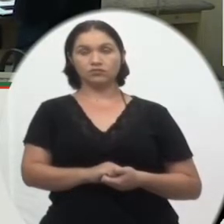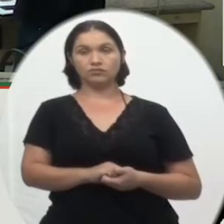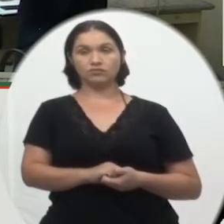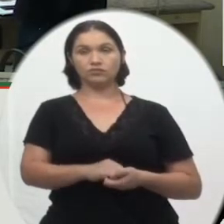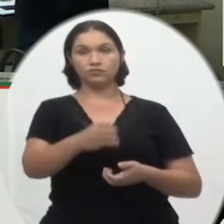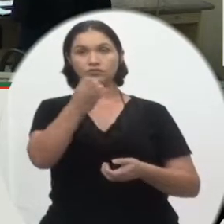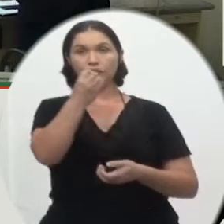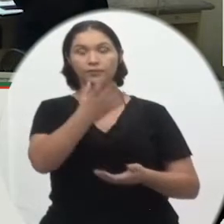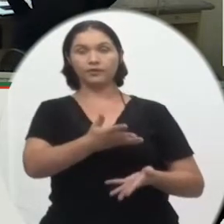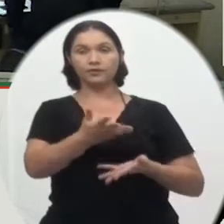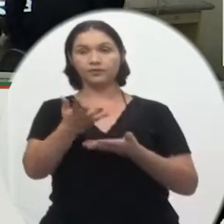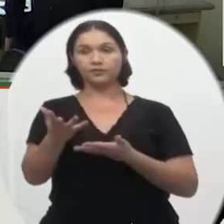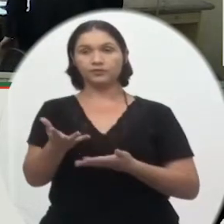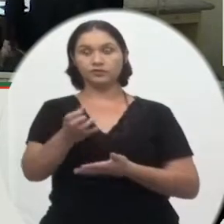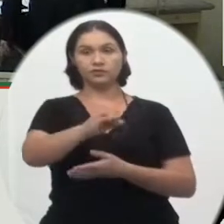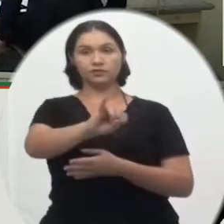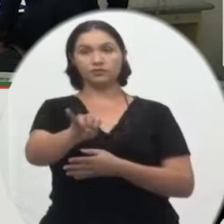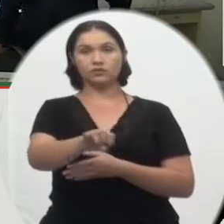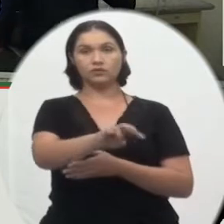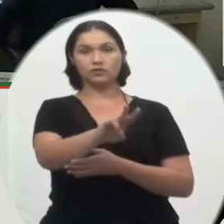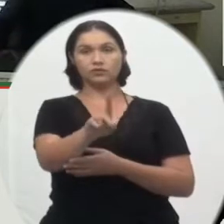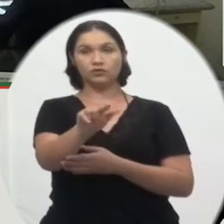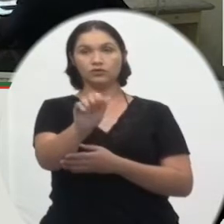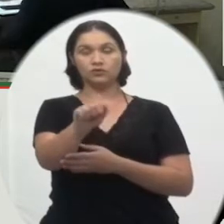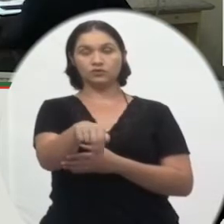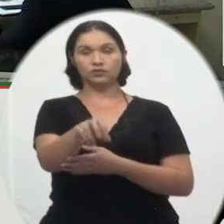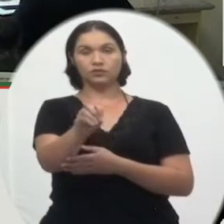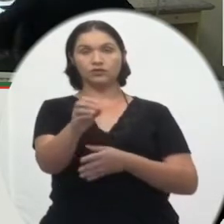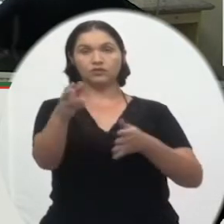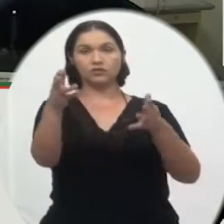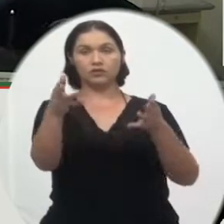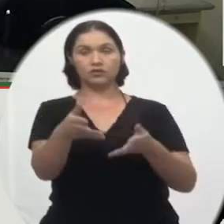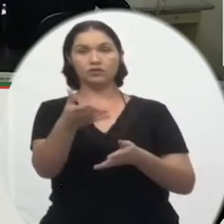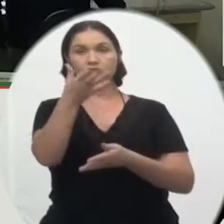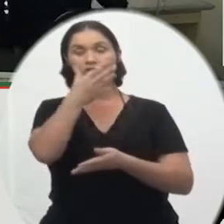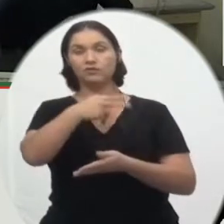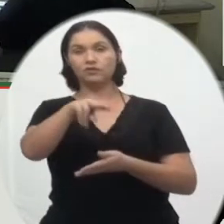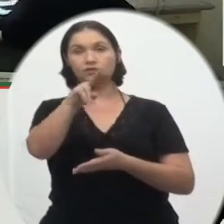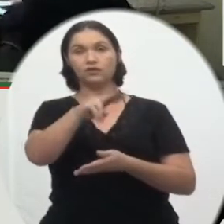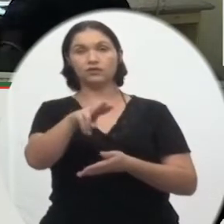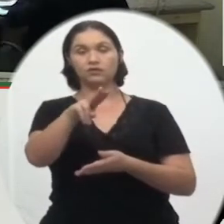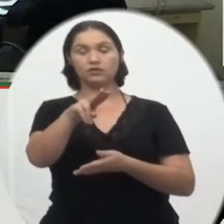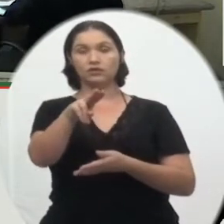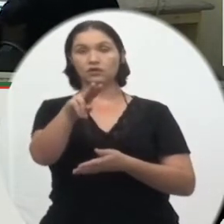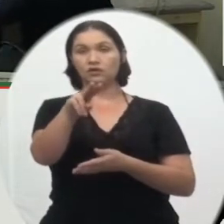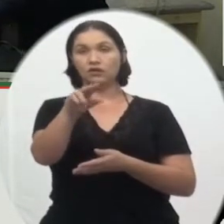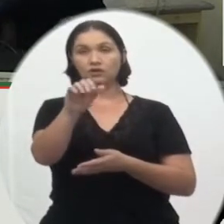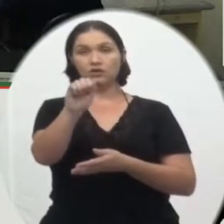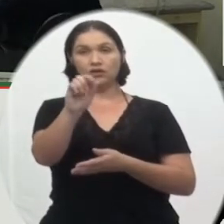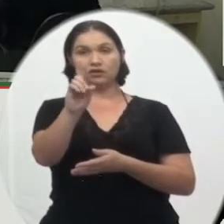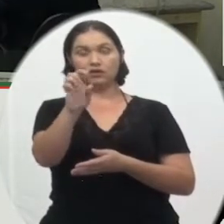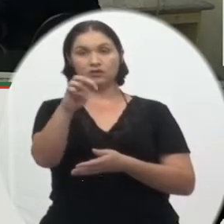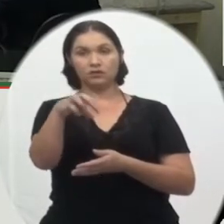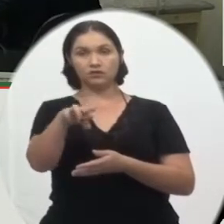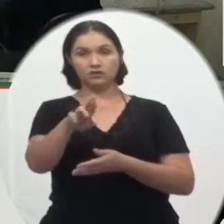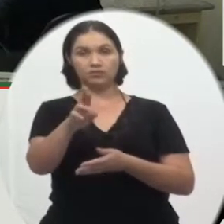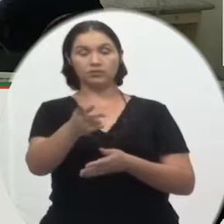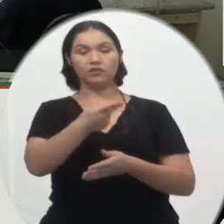Seja bem-vindo, Juliano. Para dar as boas-vindas ao nosso convidado, convido o vereador proponente e vereador Ademir José Honorato.